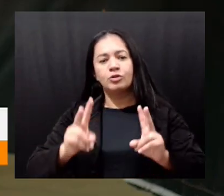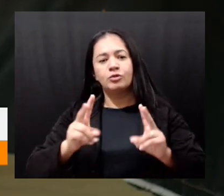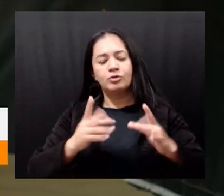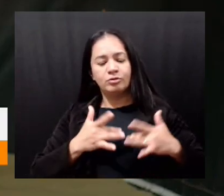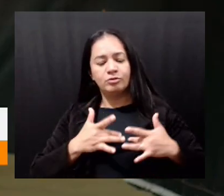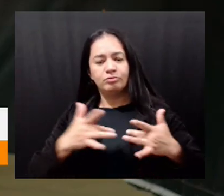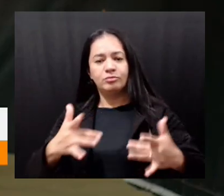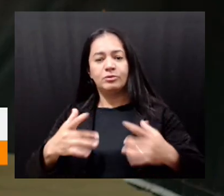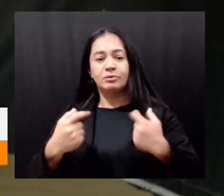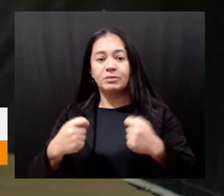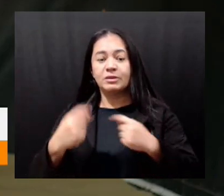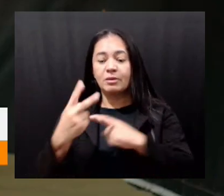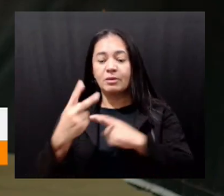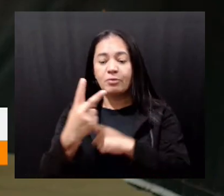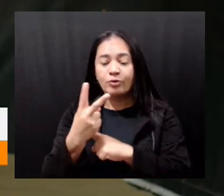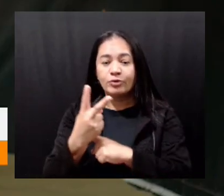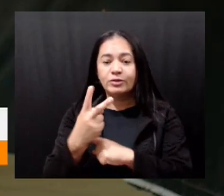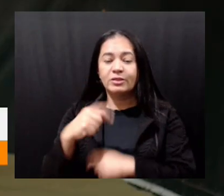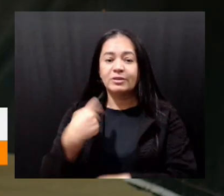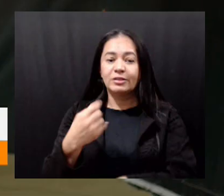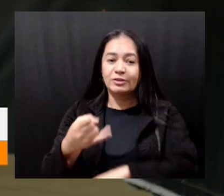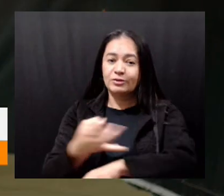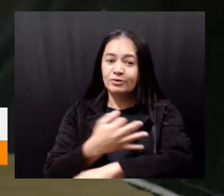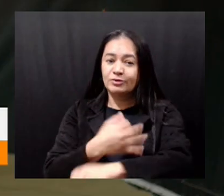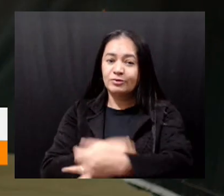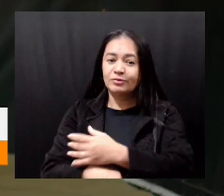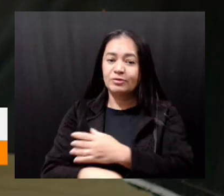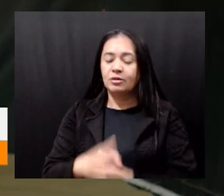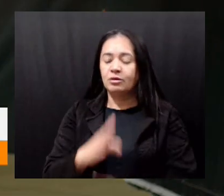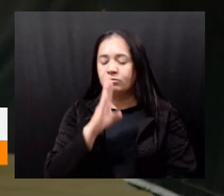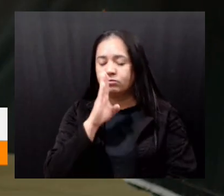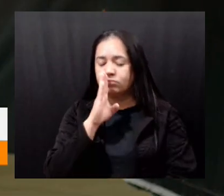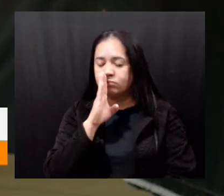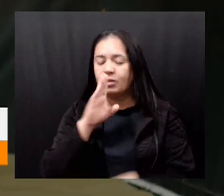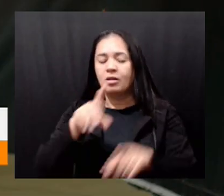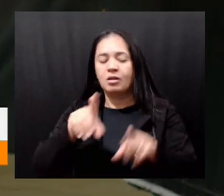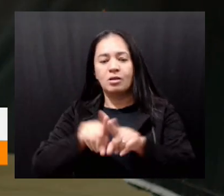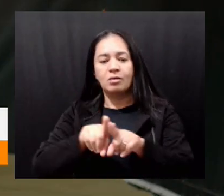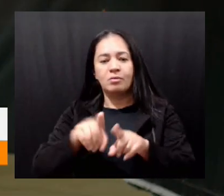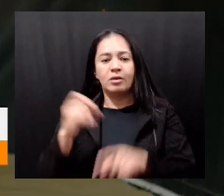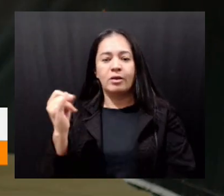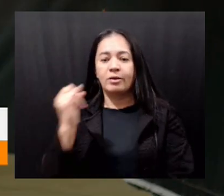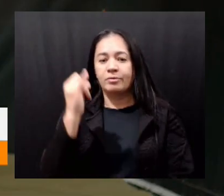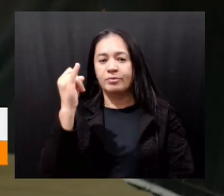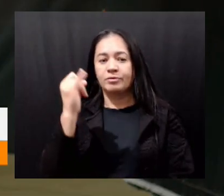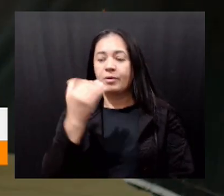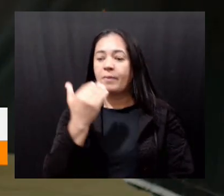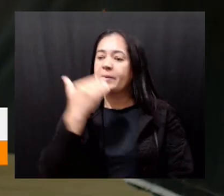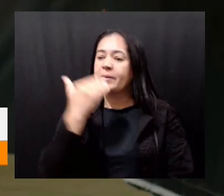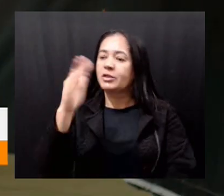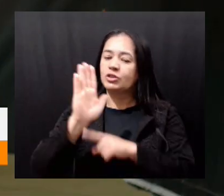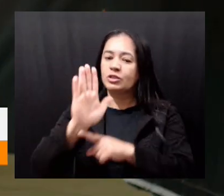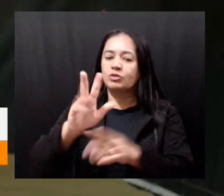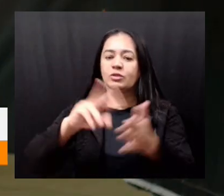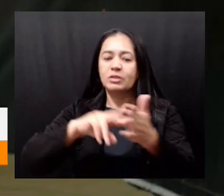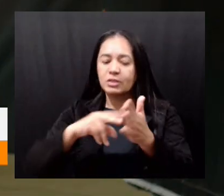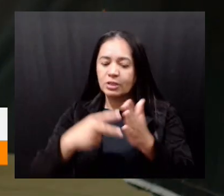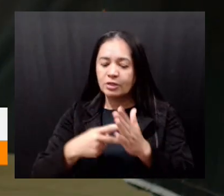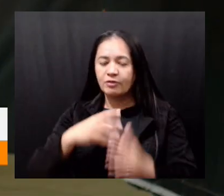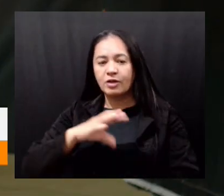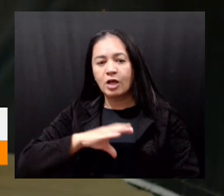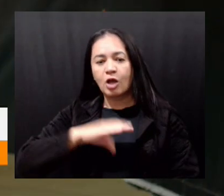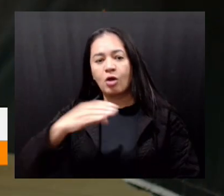das nossas emoções. O silêncio também é sagrado, pedir ajuda é sinal de coragem. Então pare, pense o que você